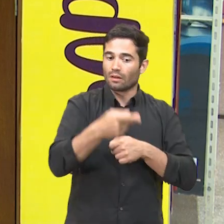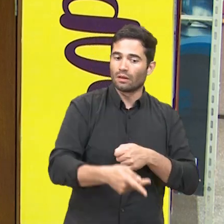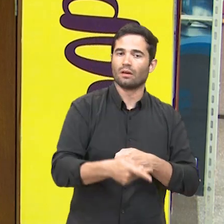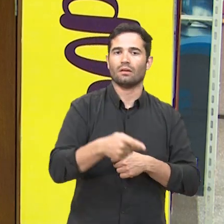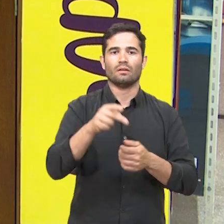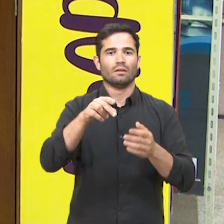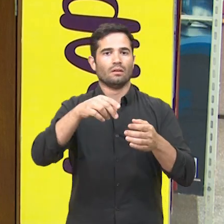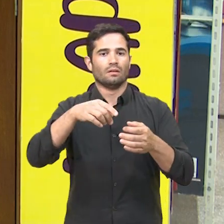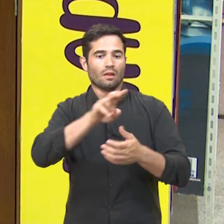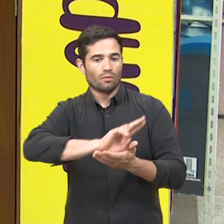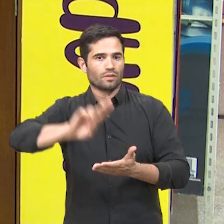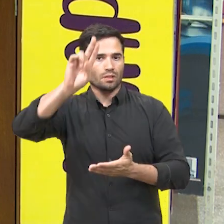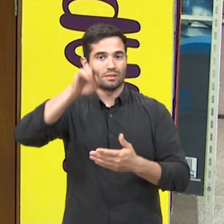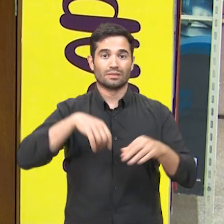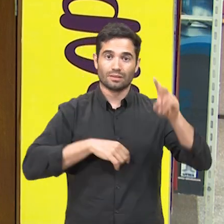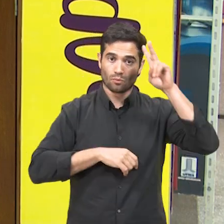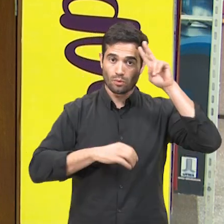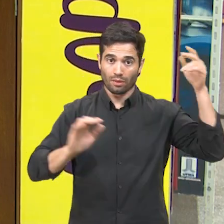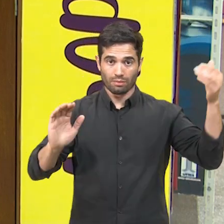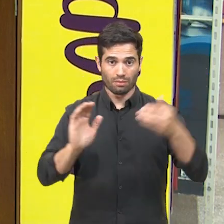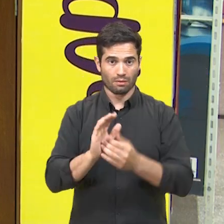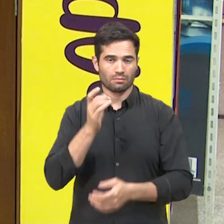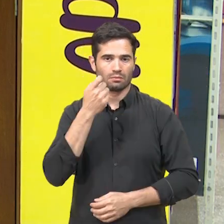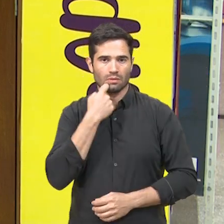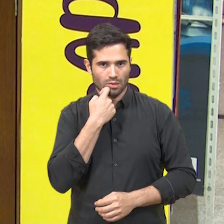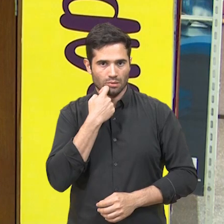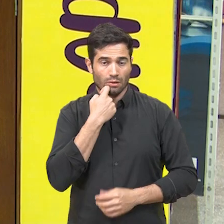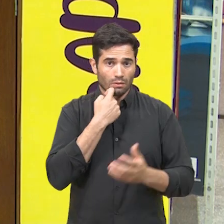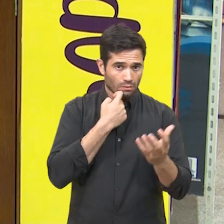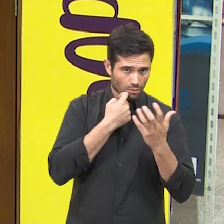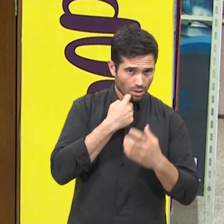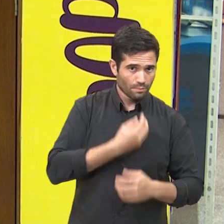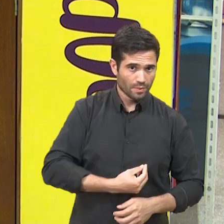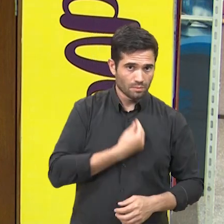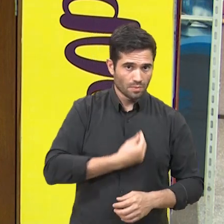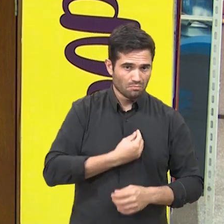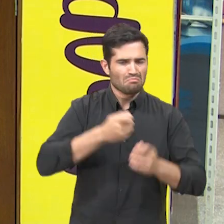na cidade universitária de segunda a sexta-feira. Para os